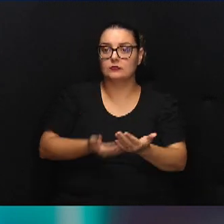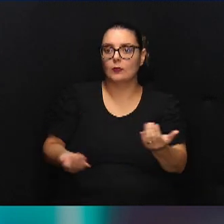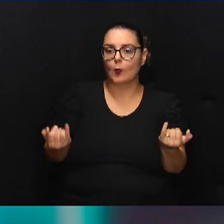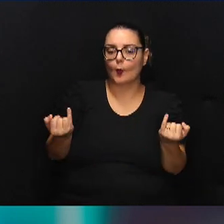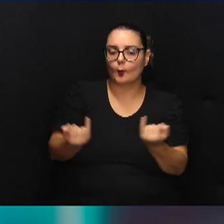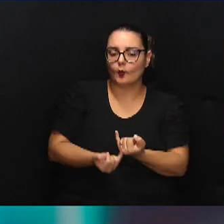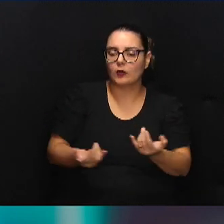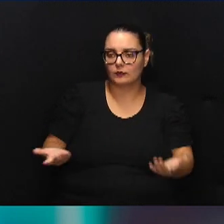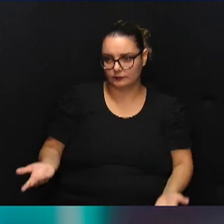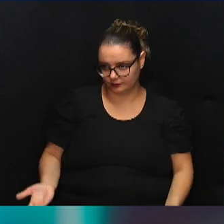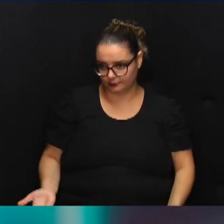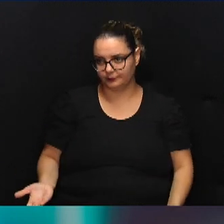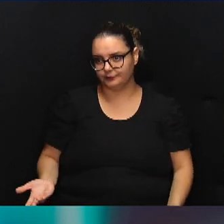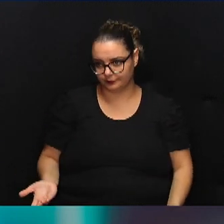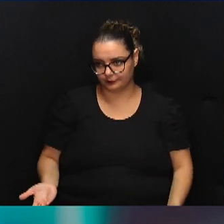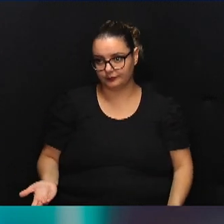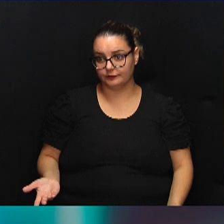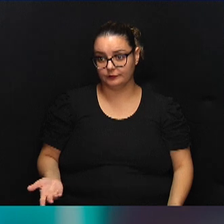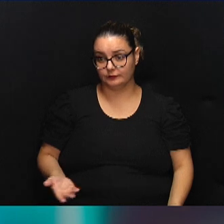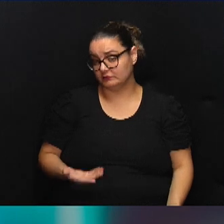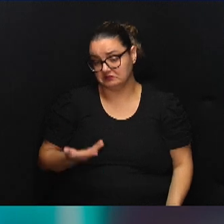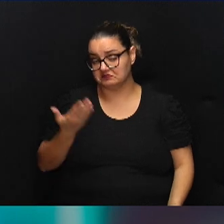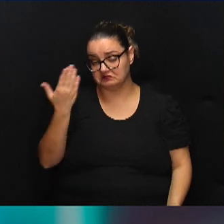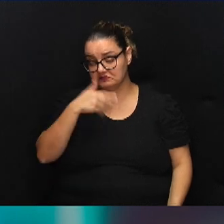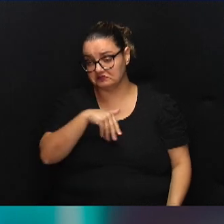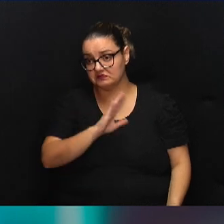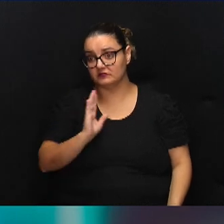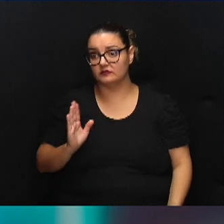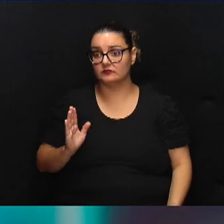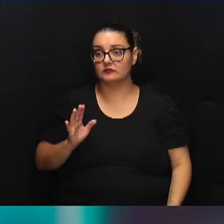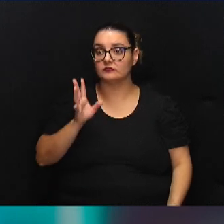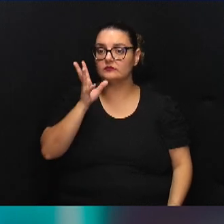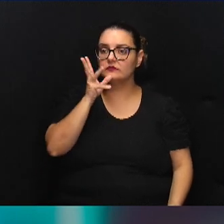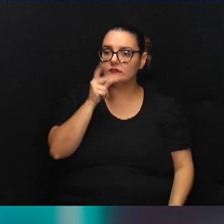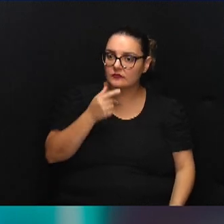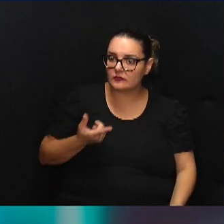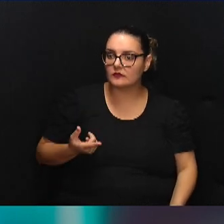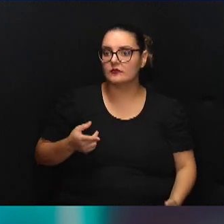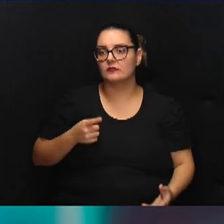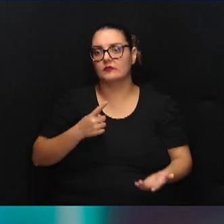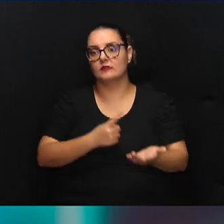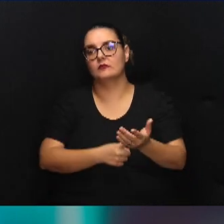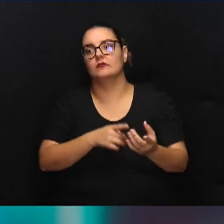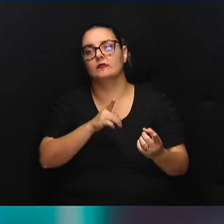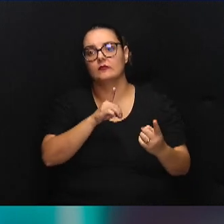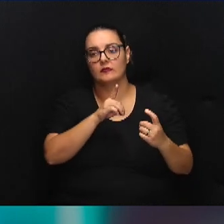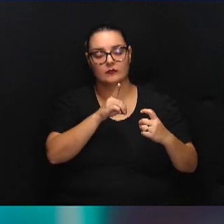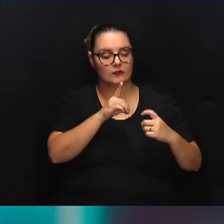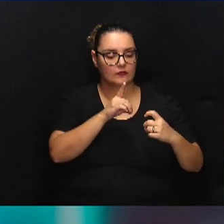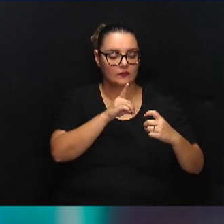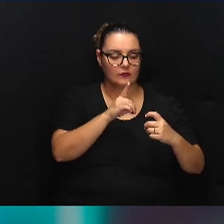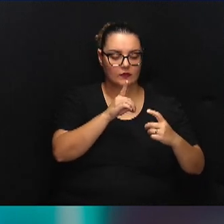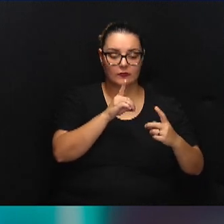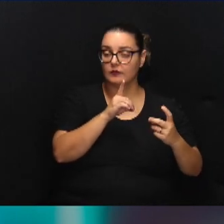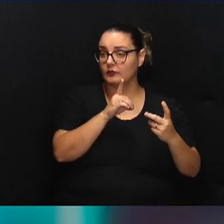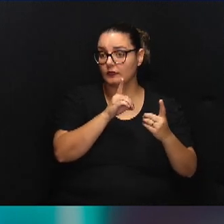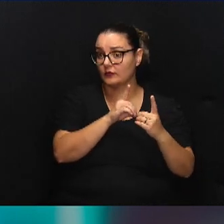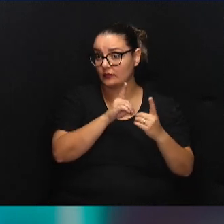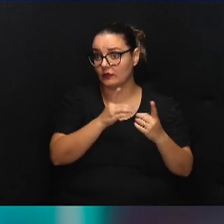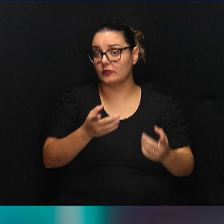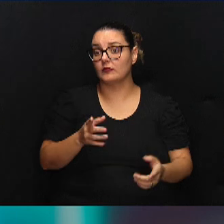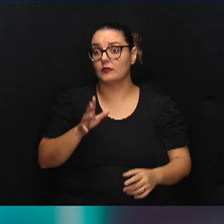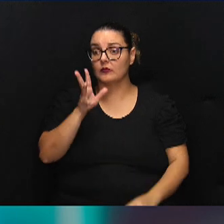né? E muitas vezes passa batido, ou às vezes demora para conseguir uma consulta, leva meses para diagnosticar, já está